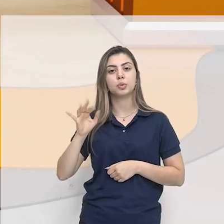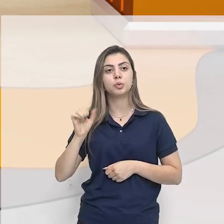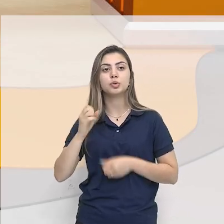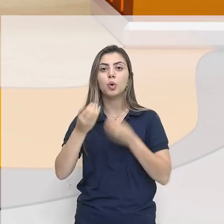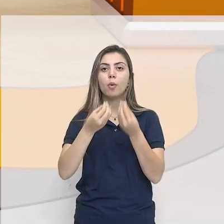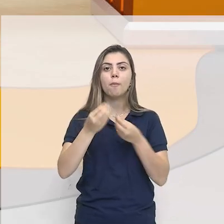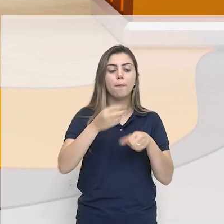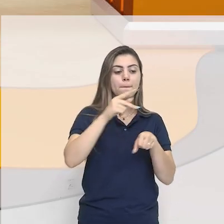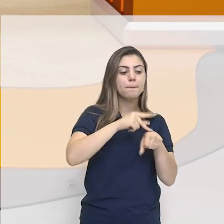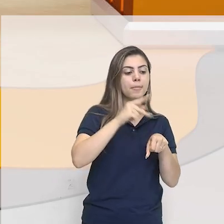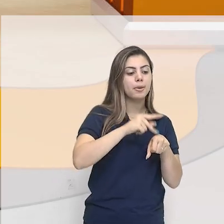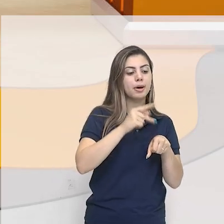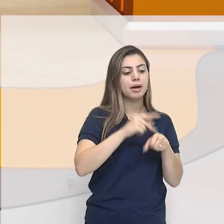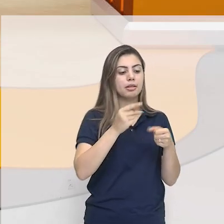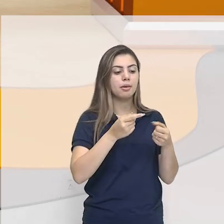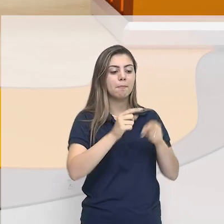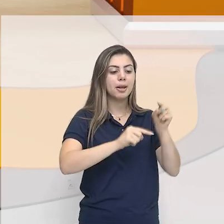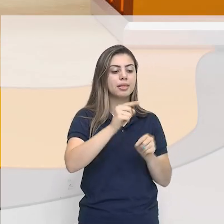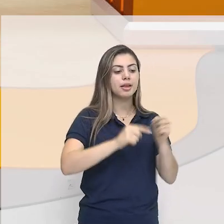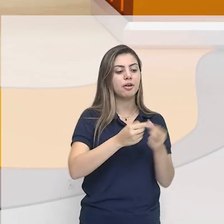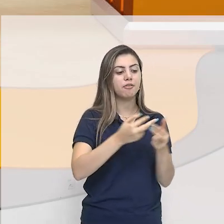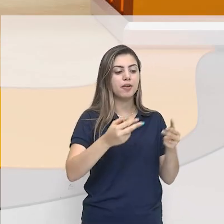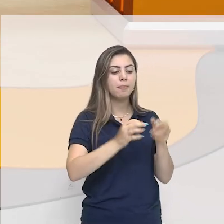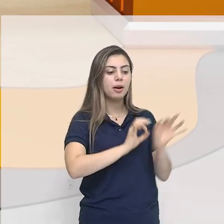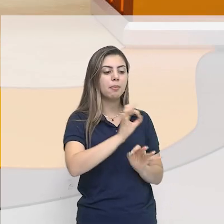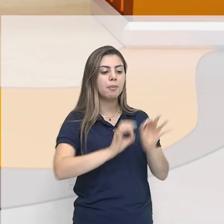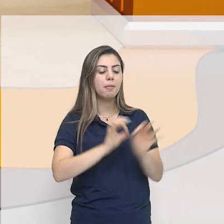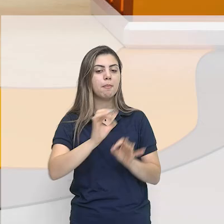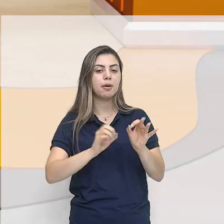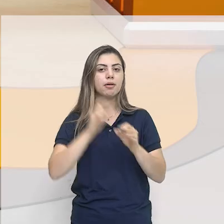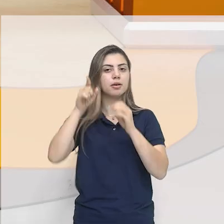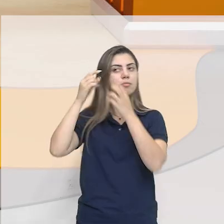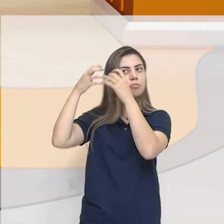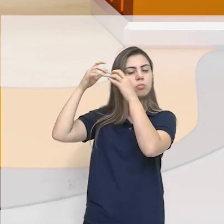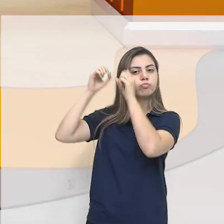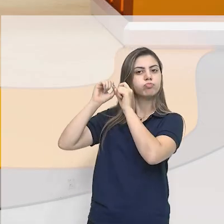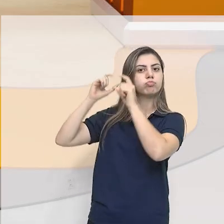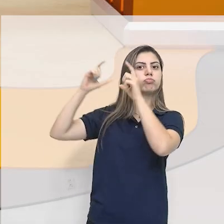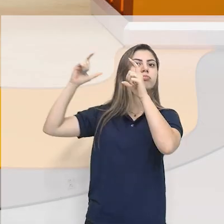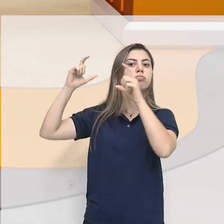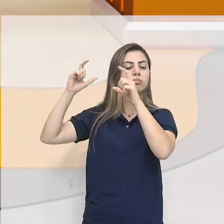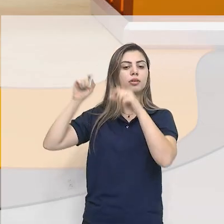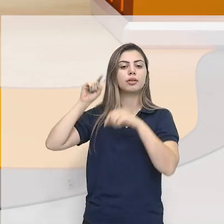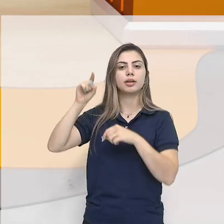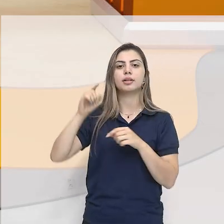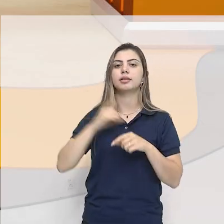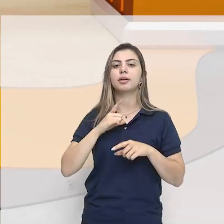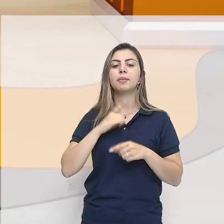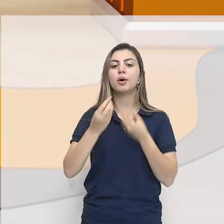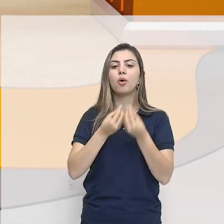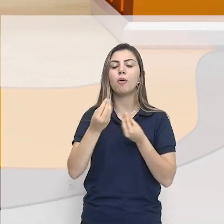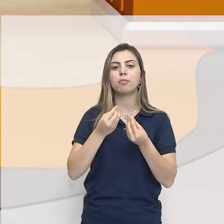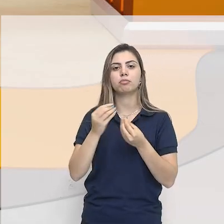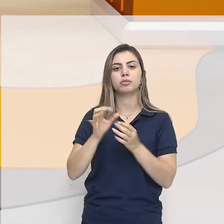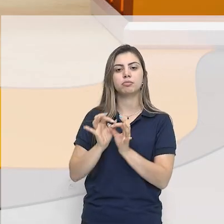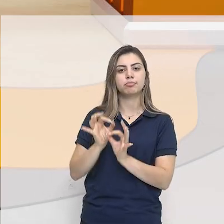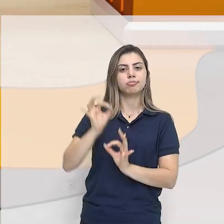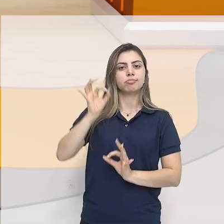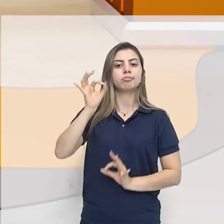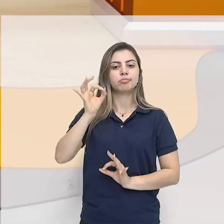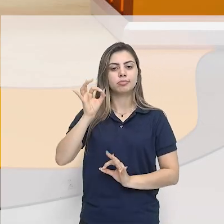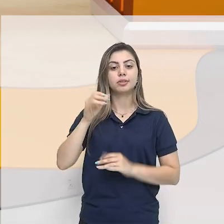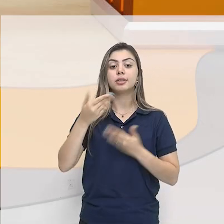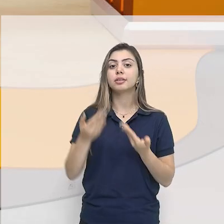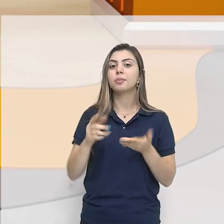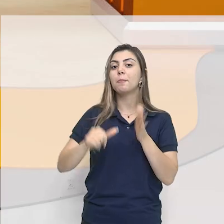mais aperfeiçoados, tinha o cérebro maior que o do Homo habilis e também era mais alto. Foi o primeiro a usar,